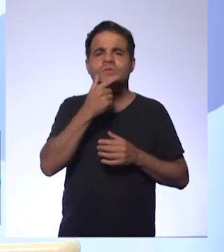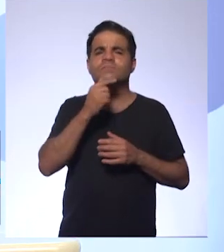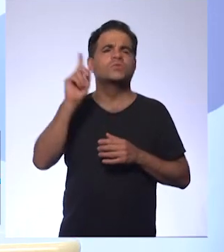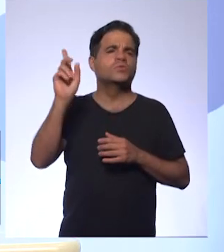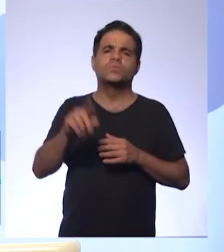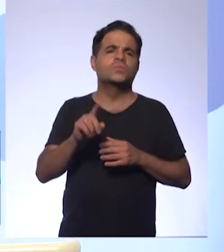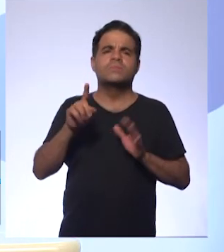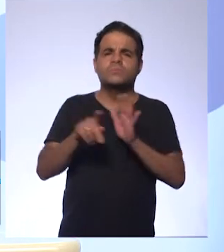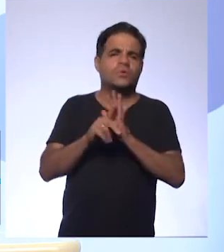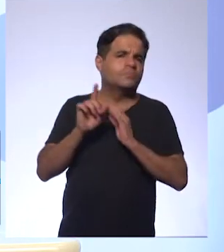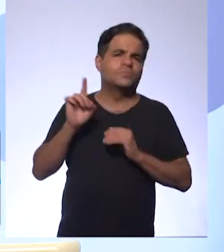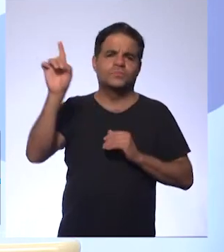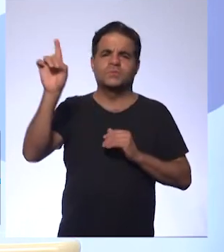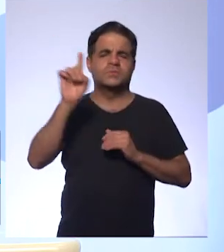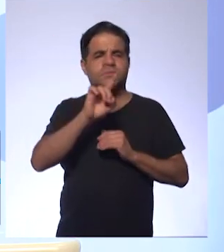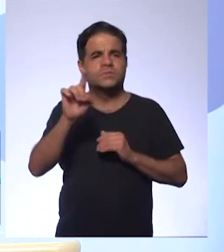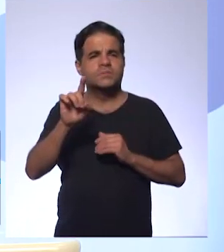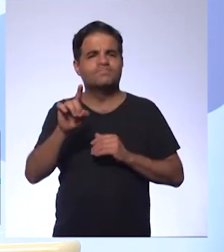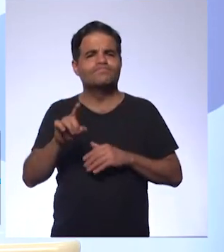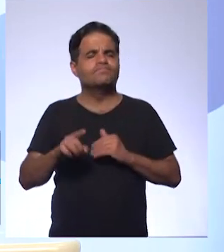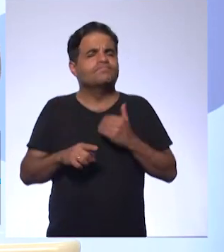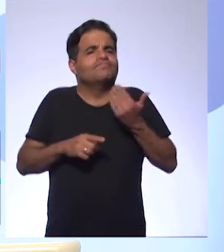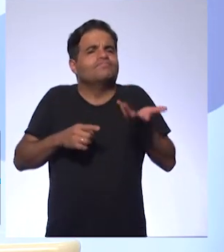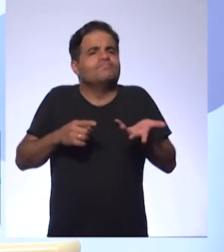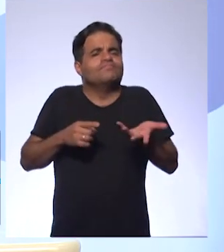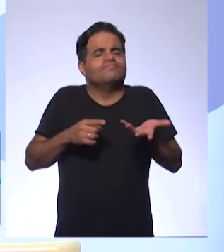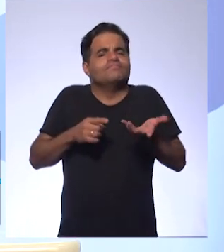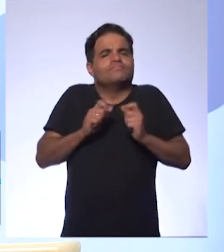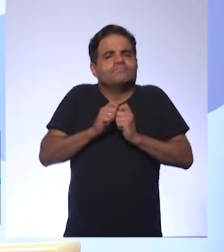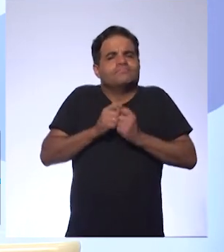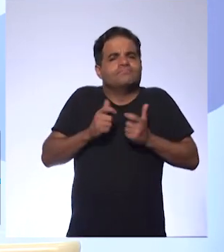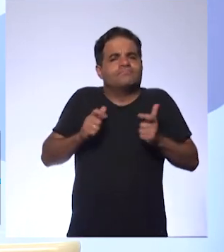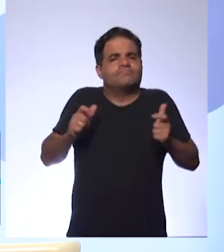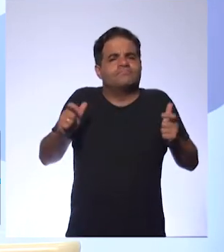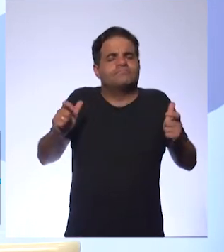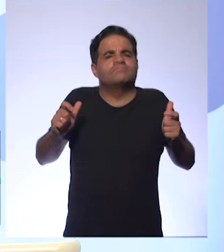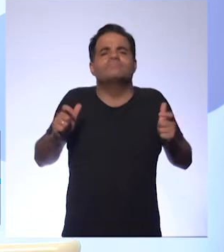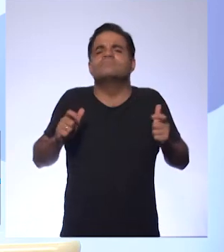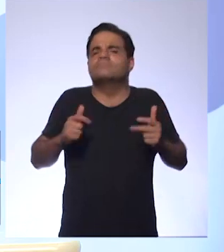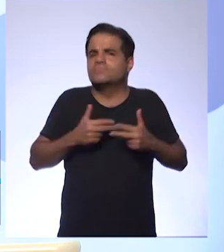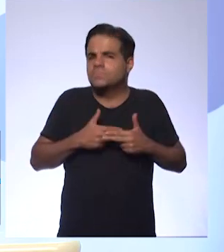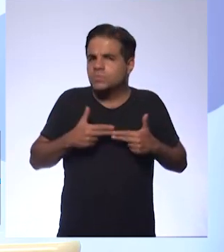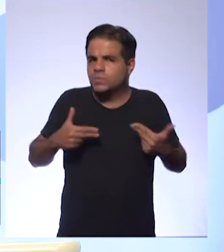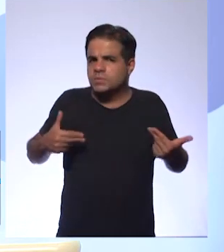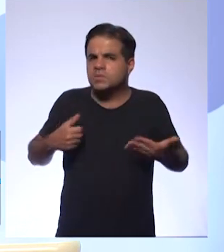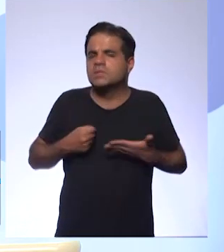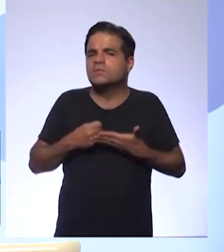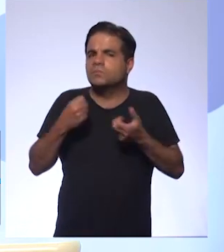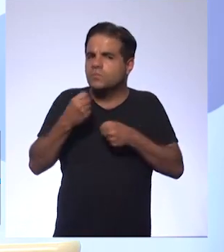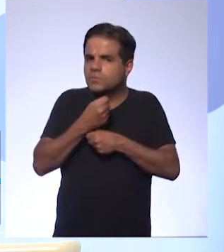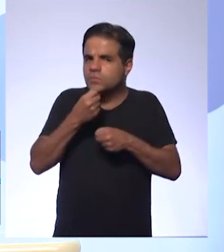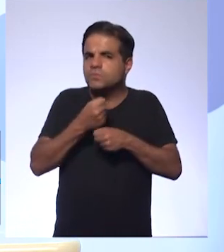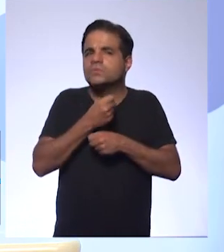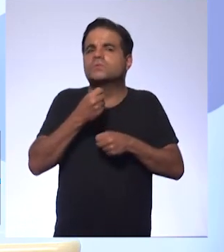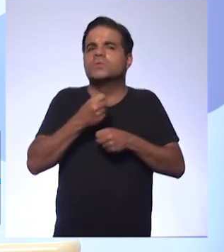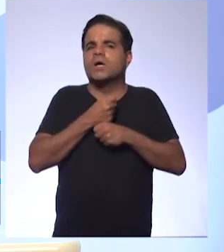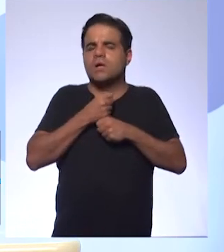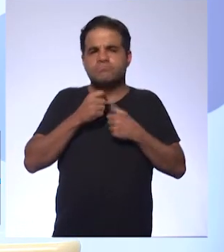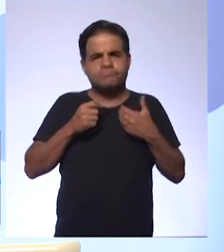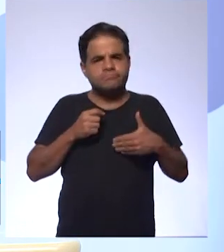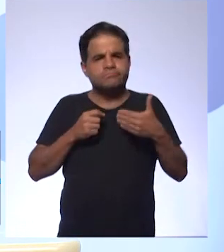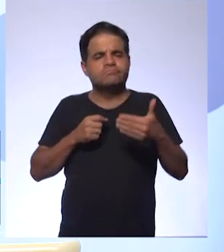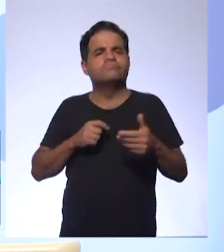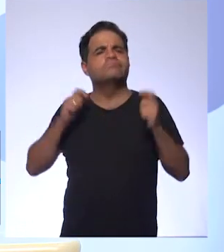é uma divindade. Então, rachar com essa estrutura foi algo que levou uma construção e que